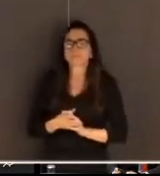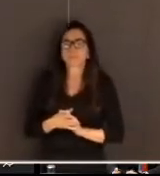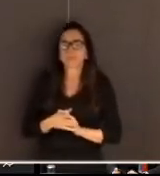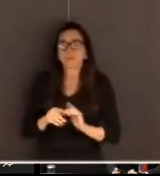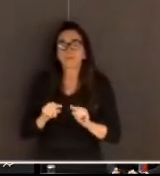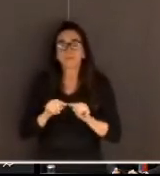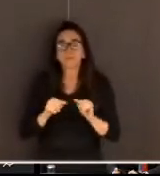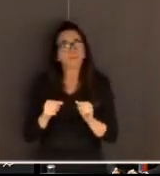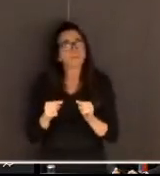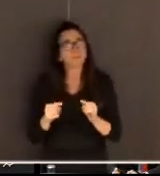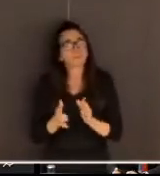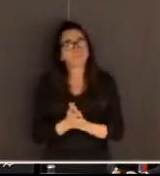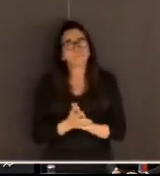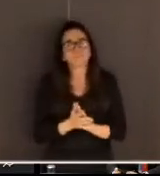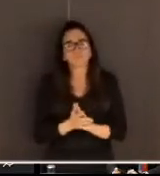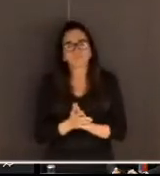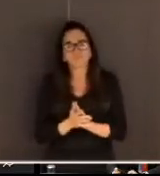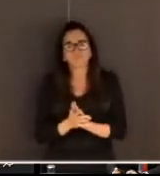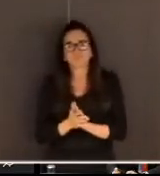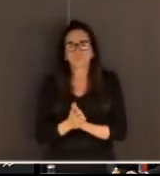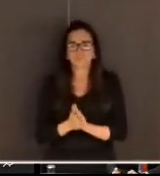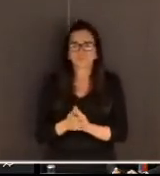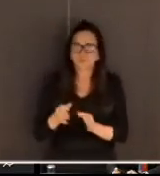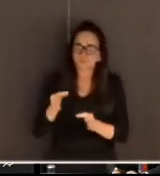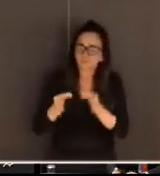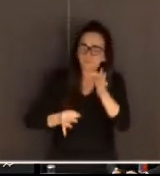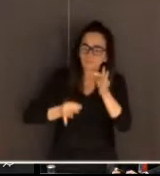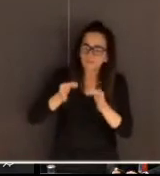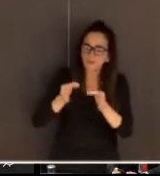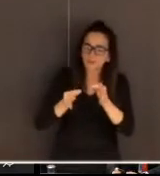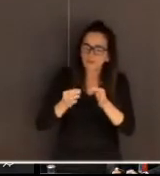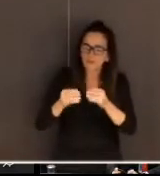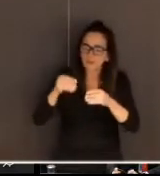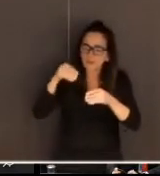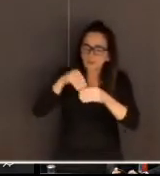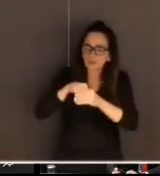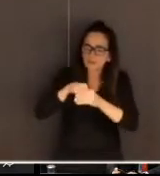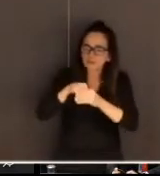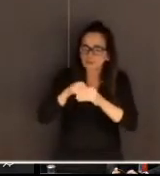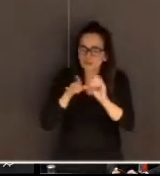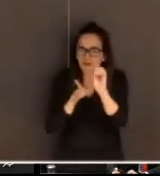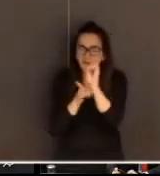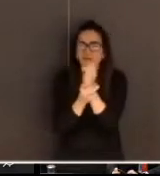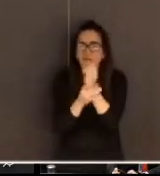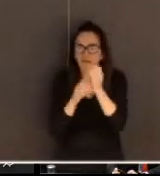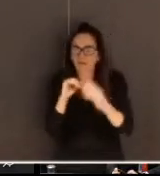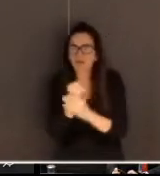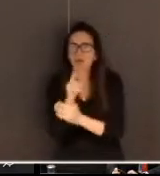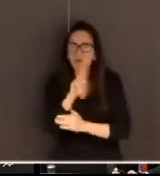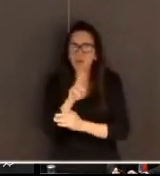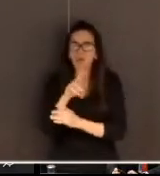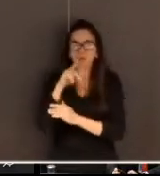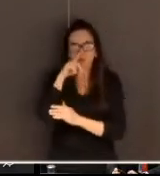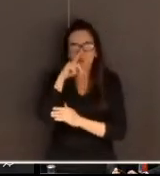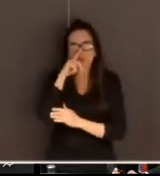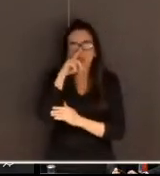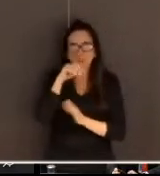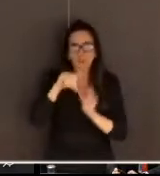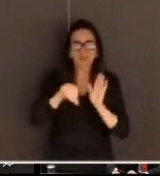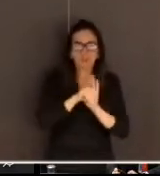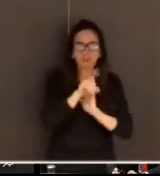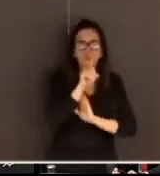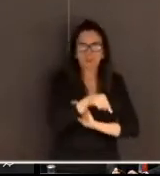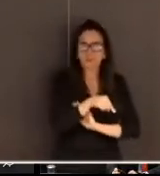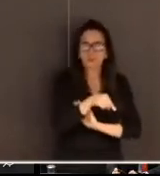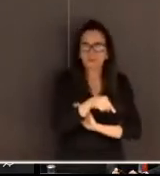Mas não. O legislador optou por inserir essas restrições. No meu entendimento, uma opção